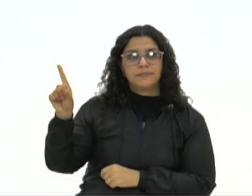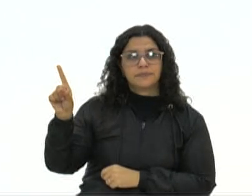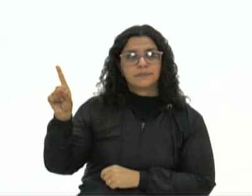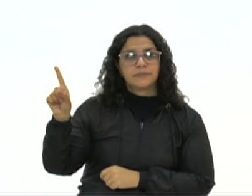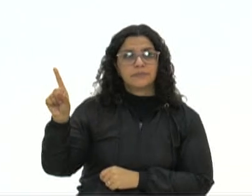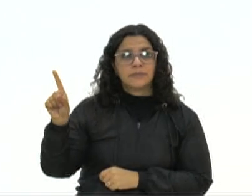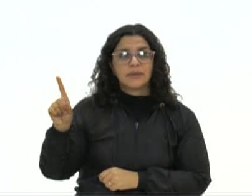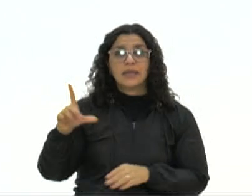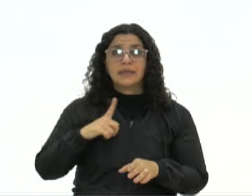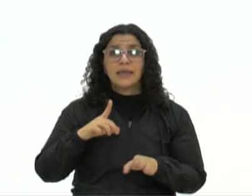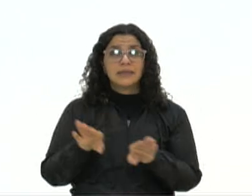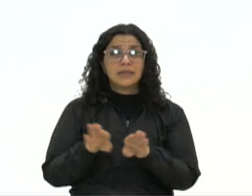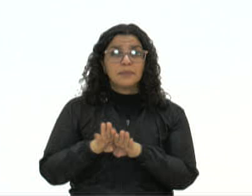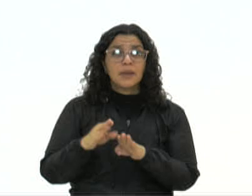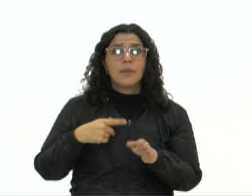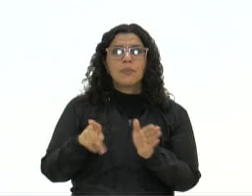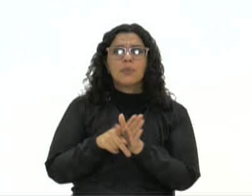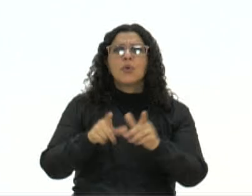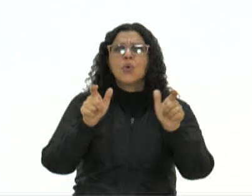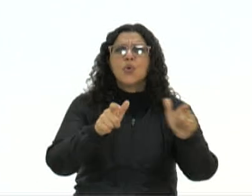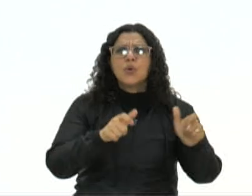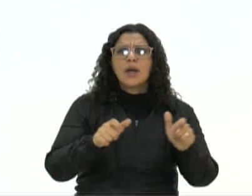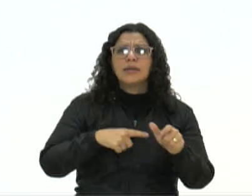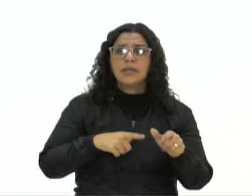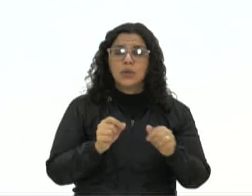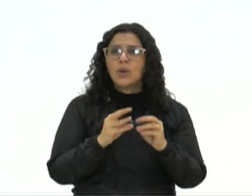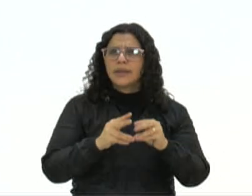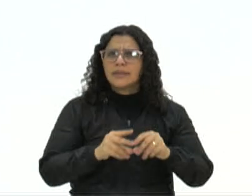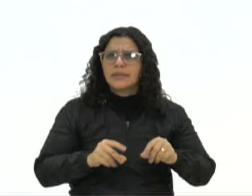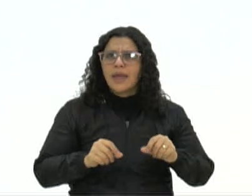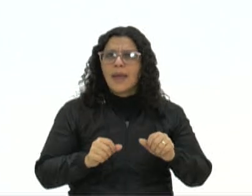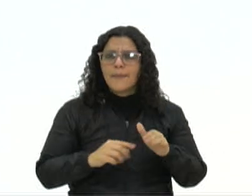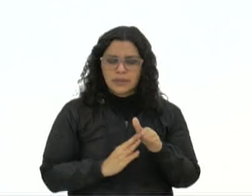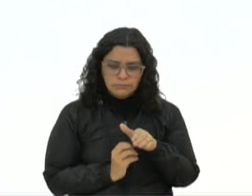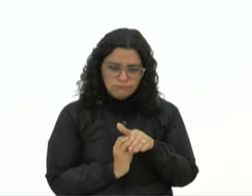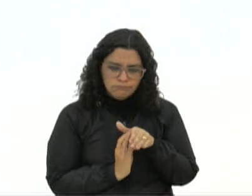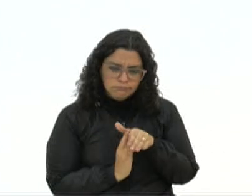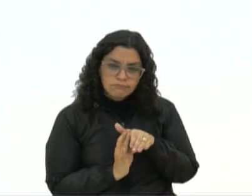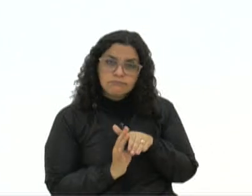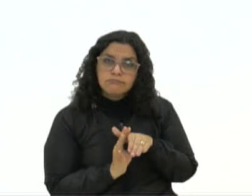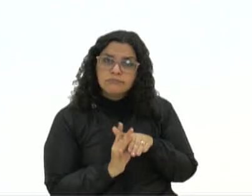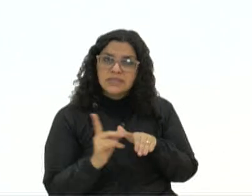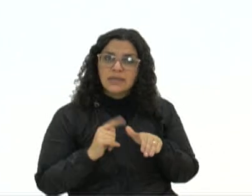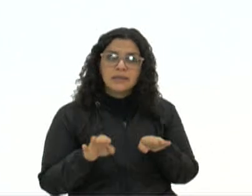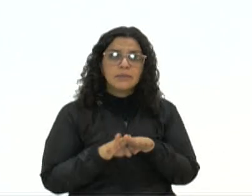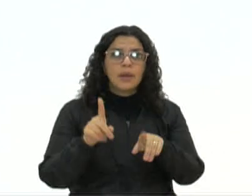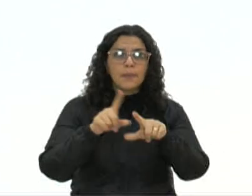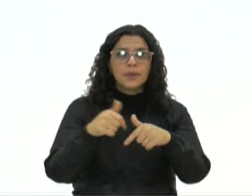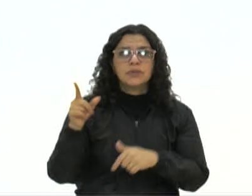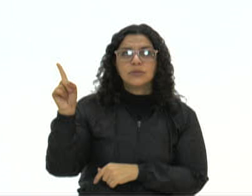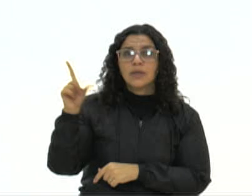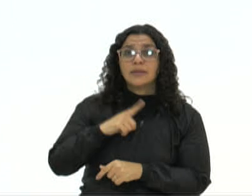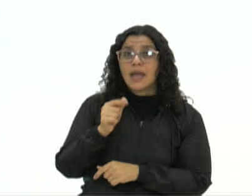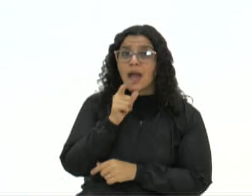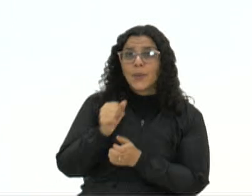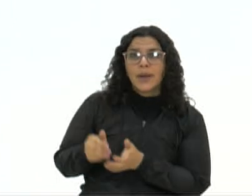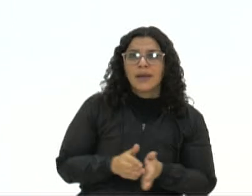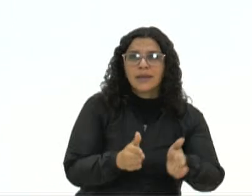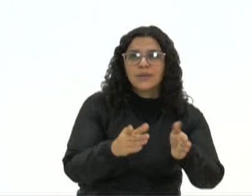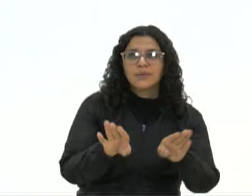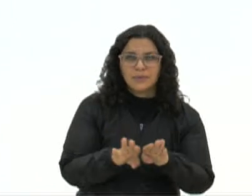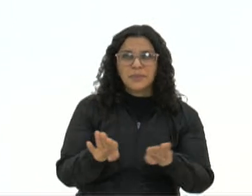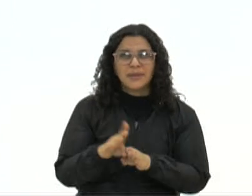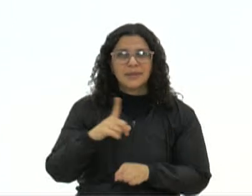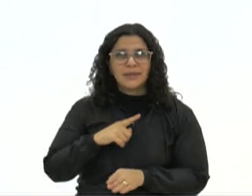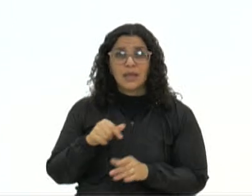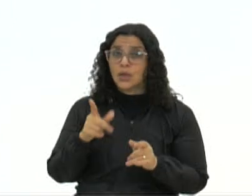Elas deixam como herança alguns rifts, algumas fendas na crosta, né, que deram origem aos grandes rios do Brasil.